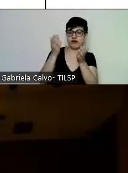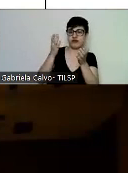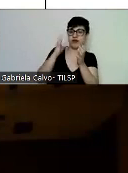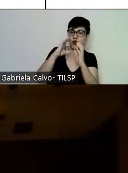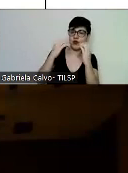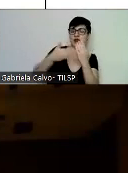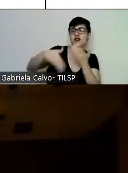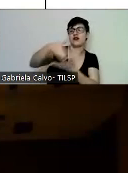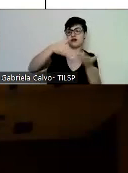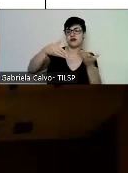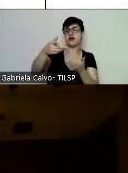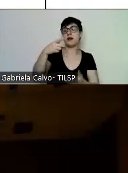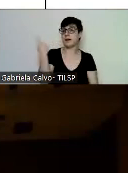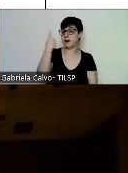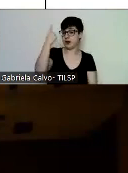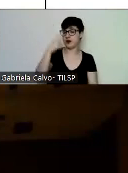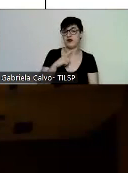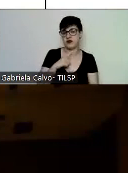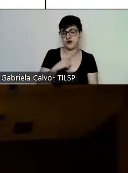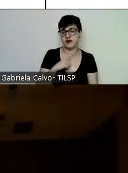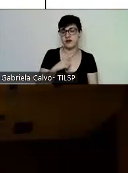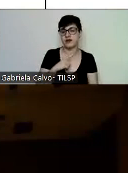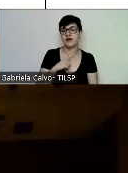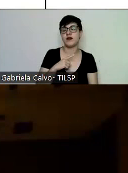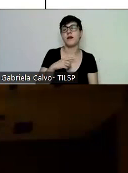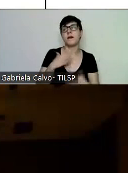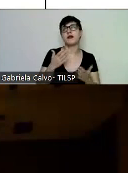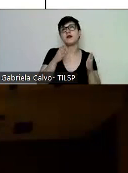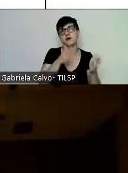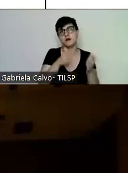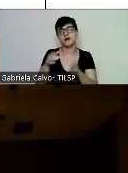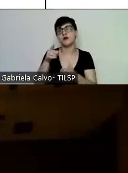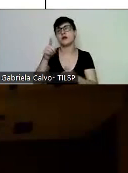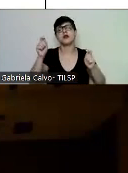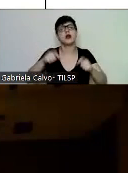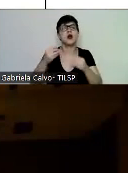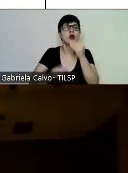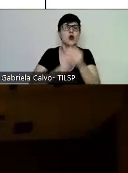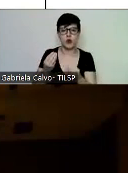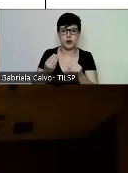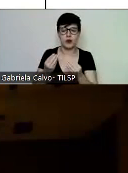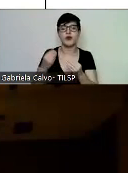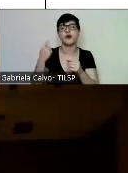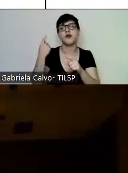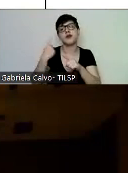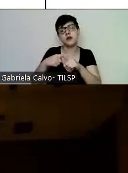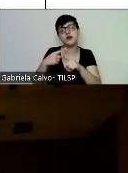entre os profissionais de museus mas esse processo ele vai ser possível Graças realmente a uma a